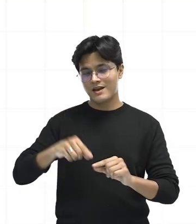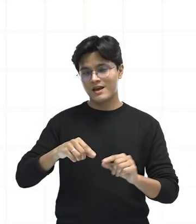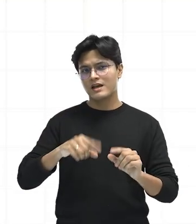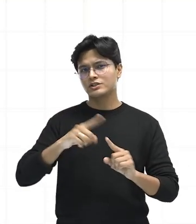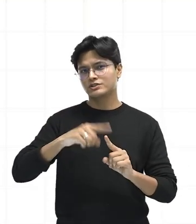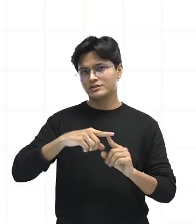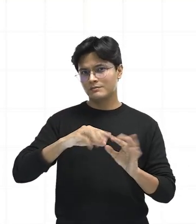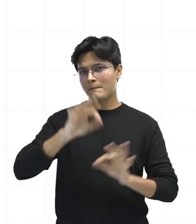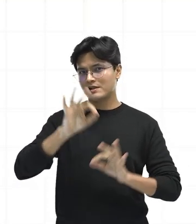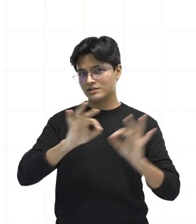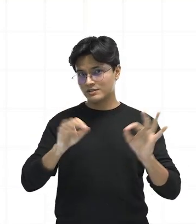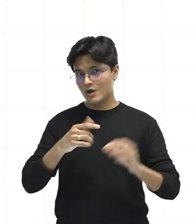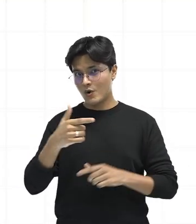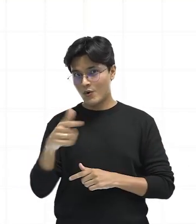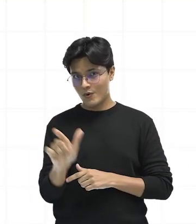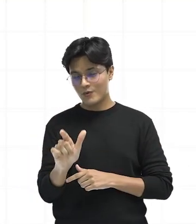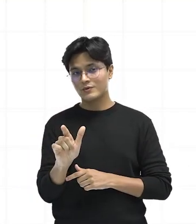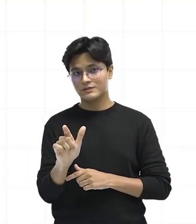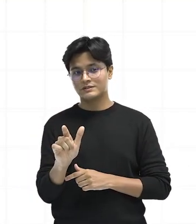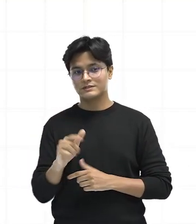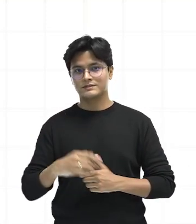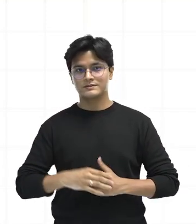medida de tendência central, tá?